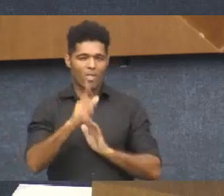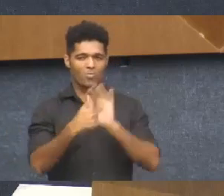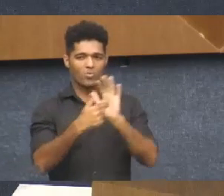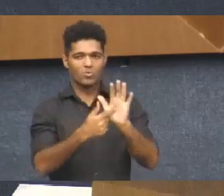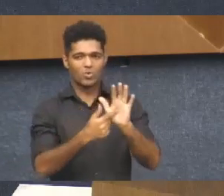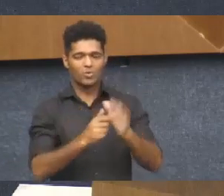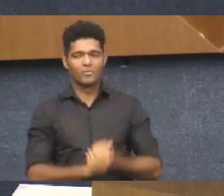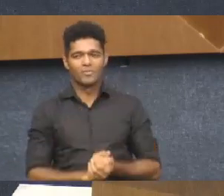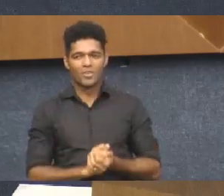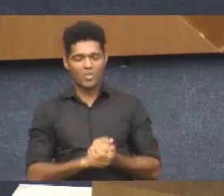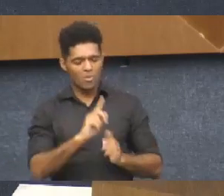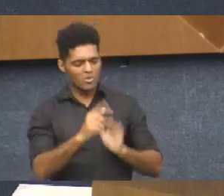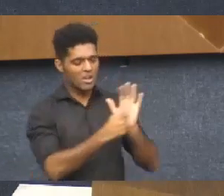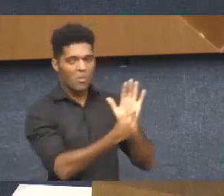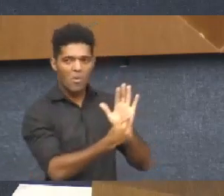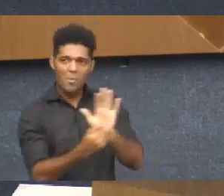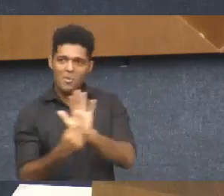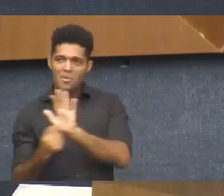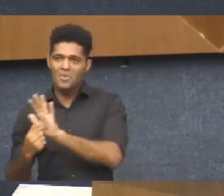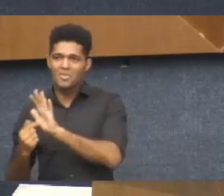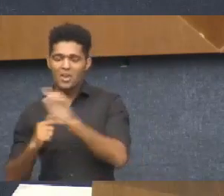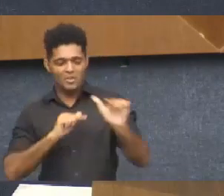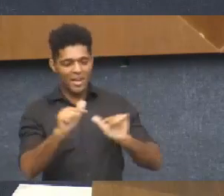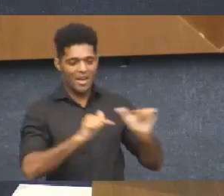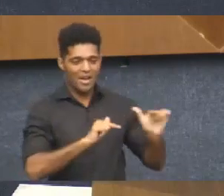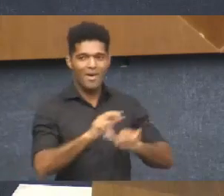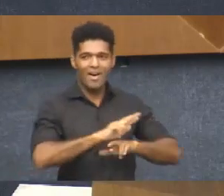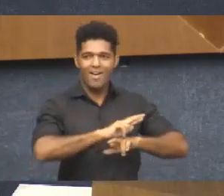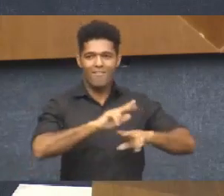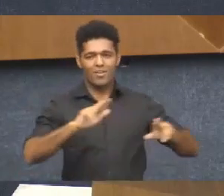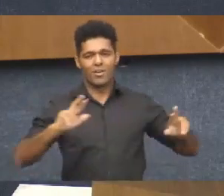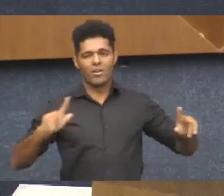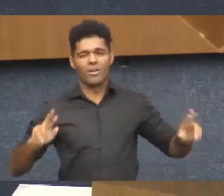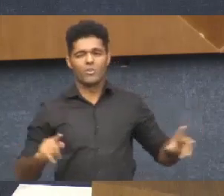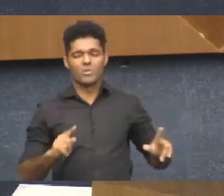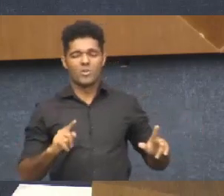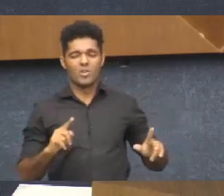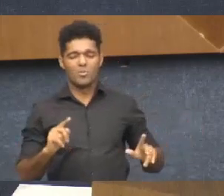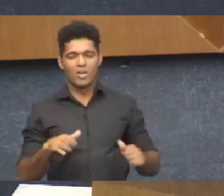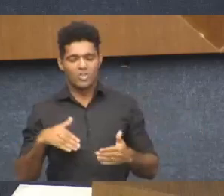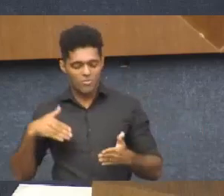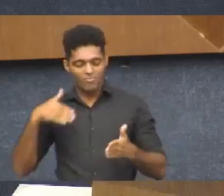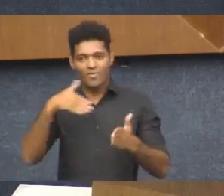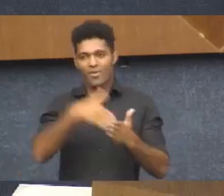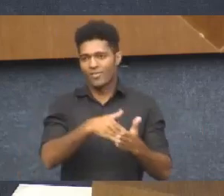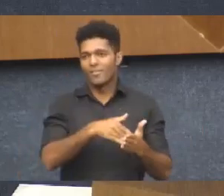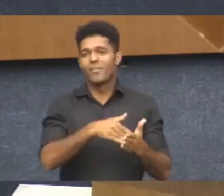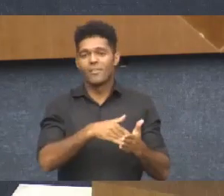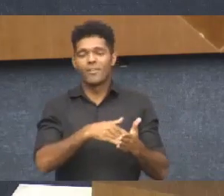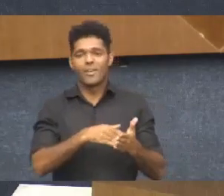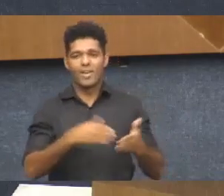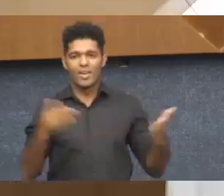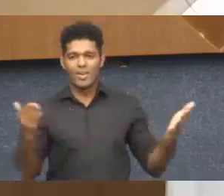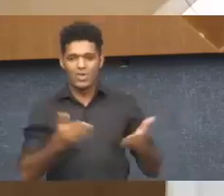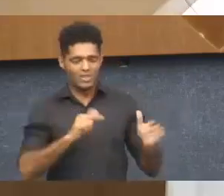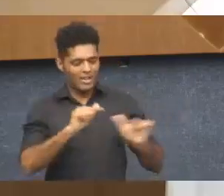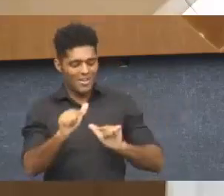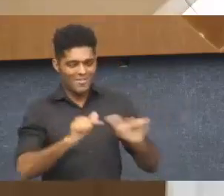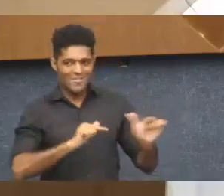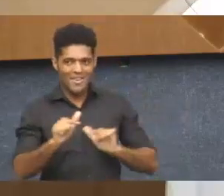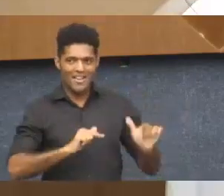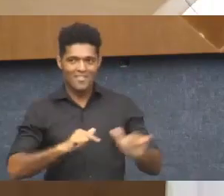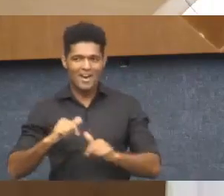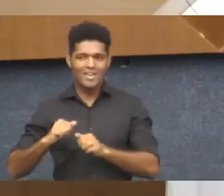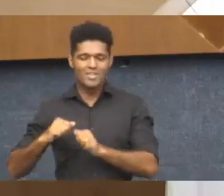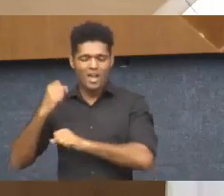coisa óbvia. Porque eu fiz um trabalho difícil para conseguir chegar até aqui. Eu já fiz muita coisa para ser considerada Belo Horizontina há muito tempo.